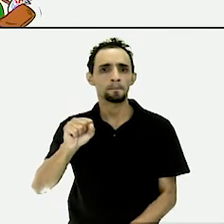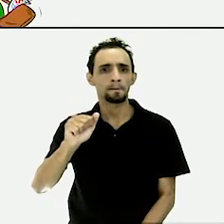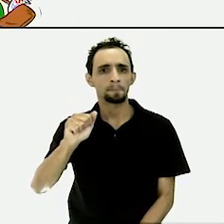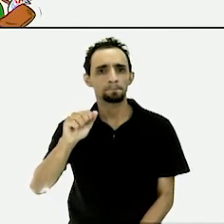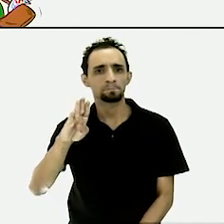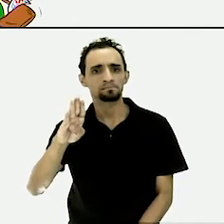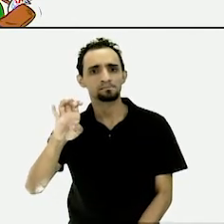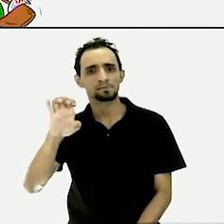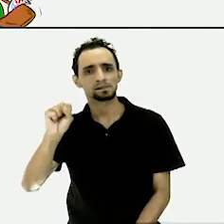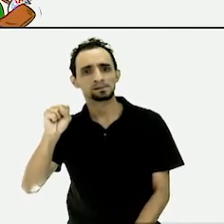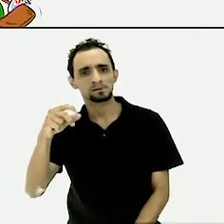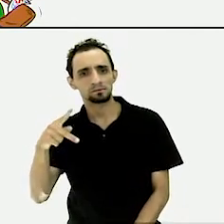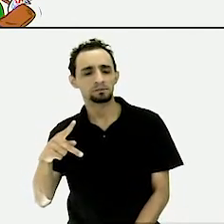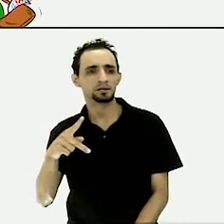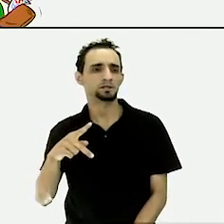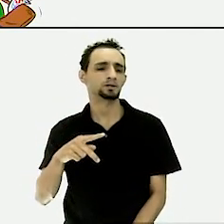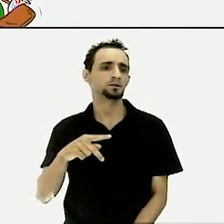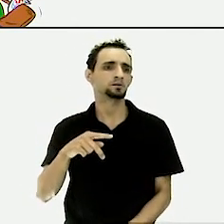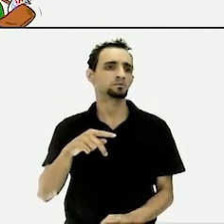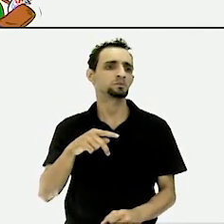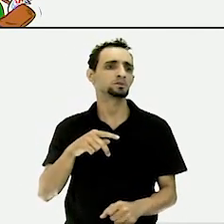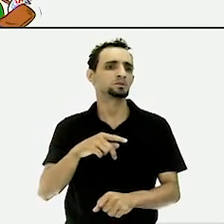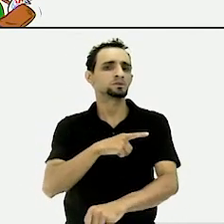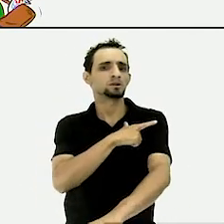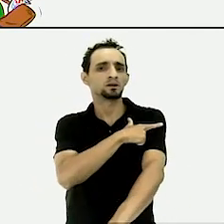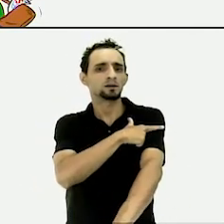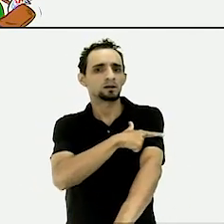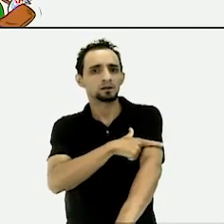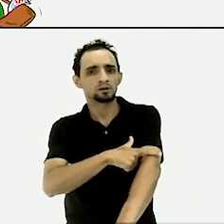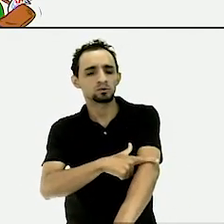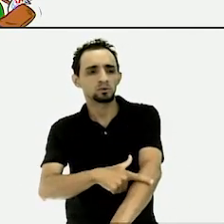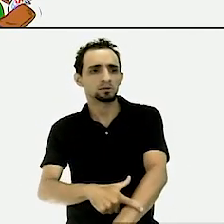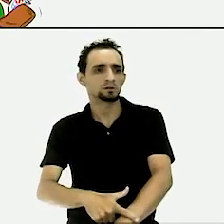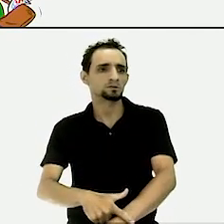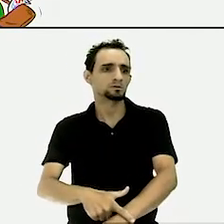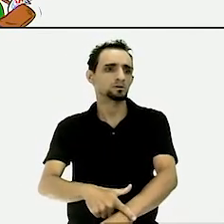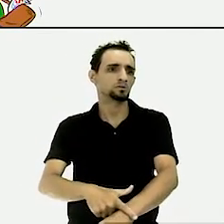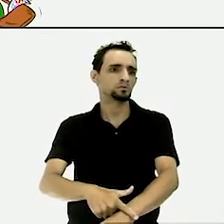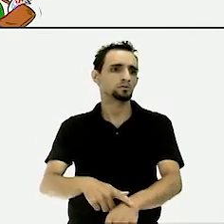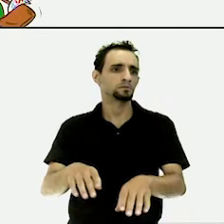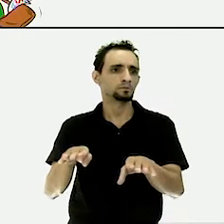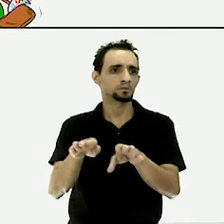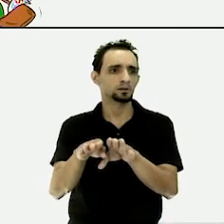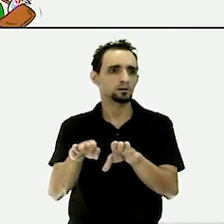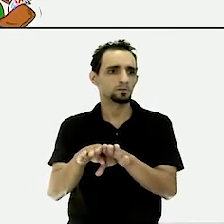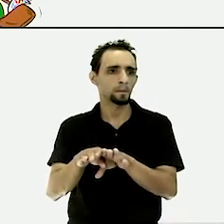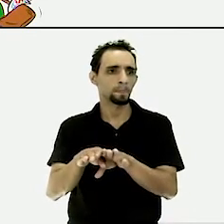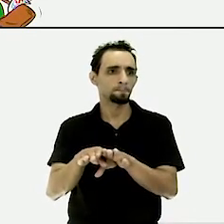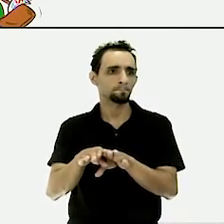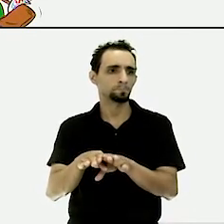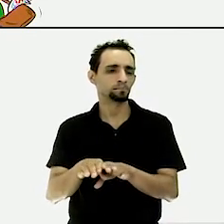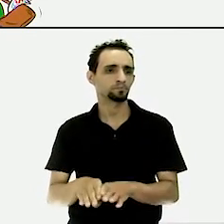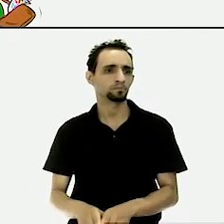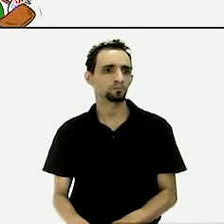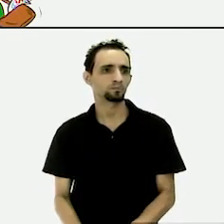passado, todos os anos. A gente sabe cobrar. Cobrar para eles, cobrar eles, e a gente está aqui para isso. Vamos cobrar para eles,